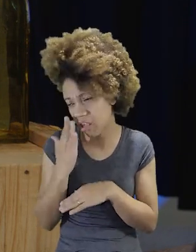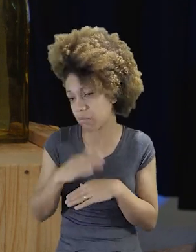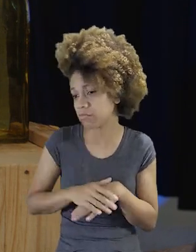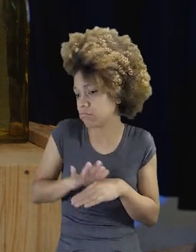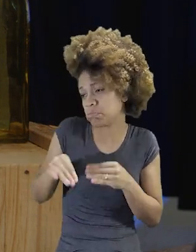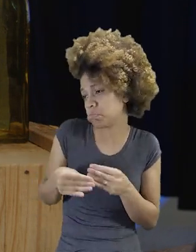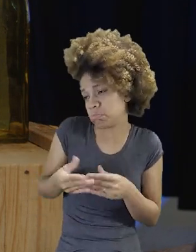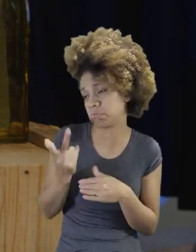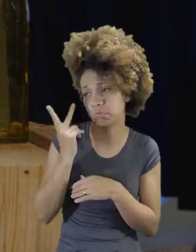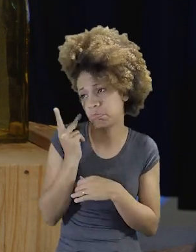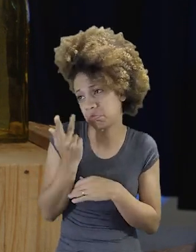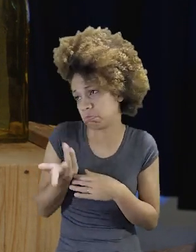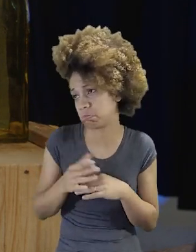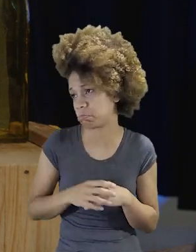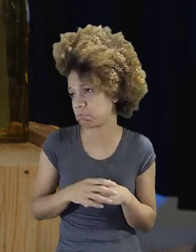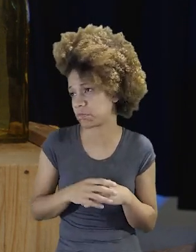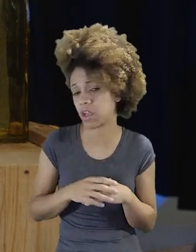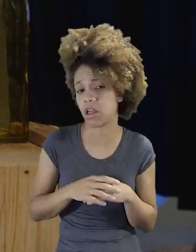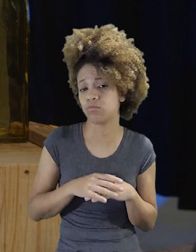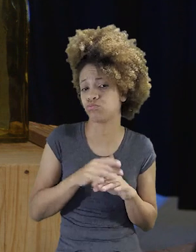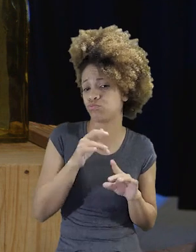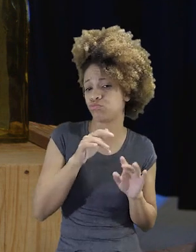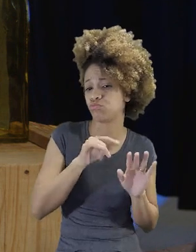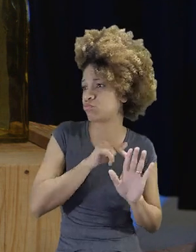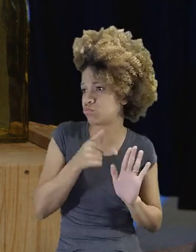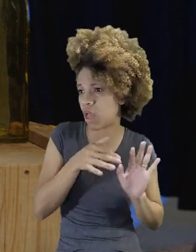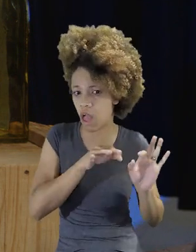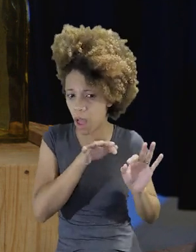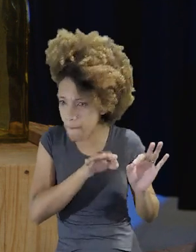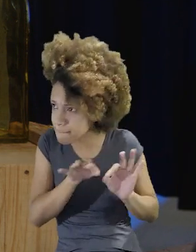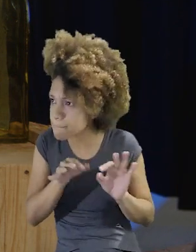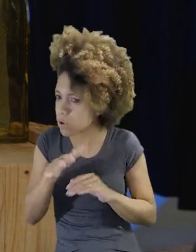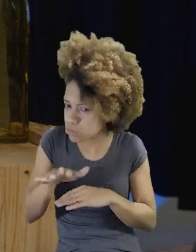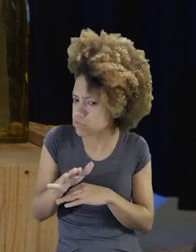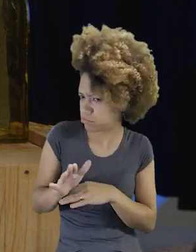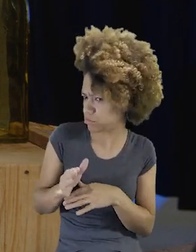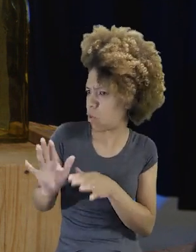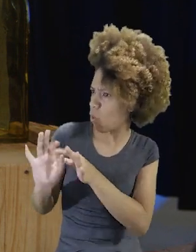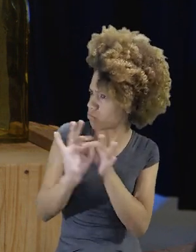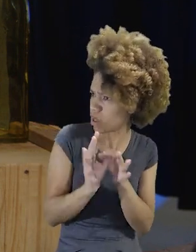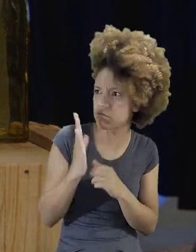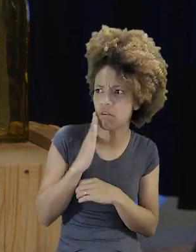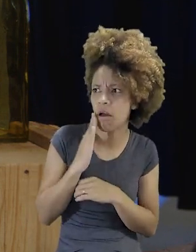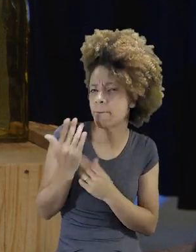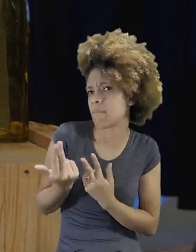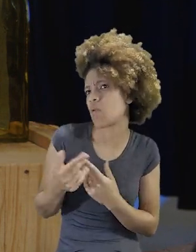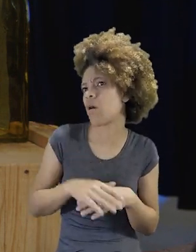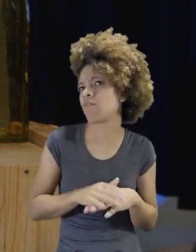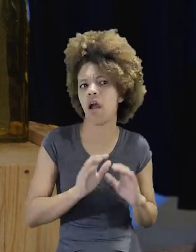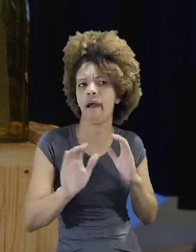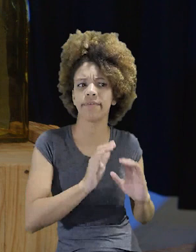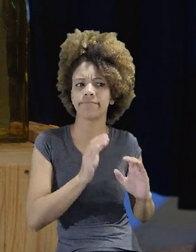Sabe Isso faz parte ali do do da performance do ambiente mesmo do bagulho tá ligado